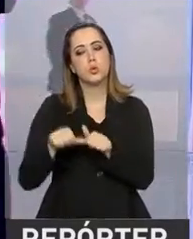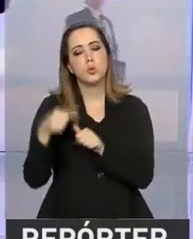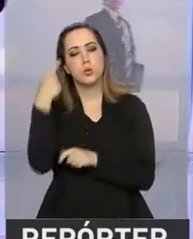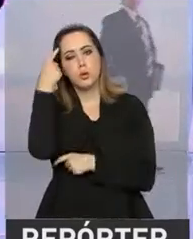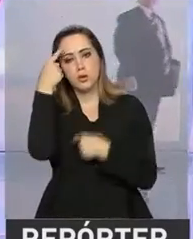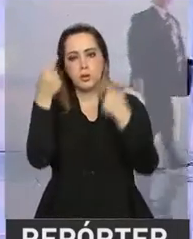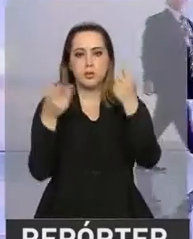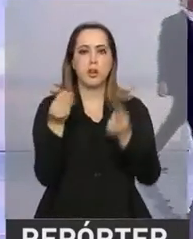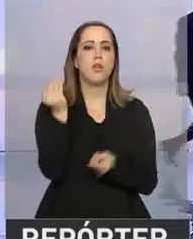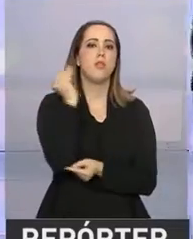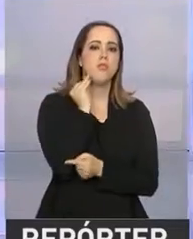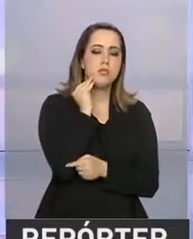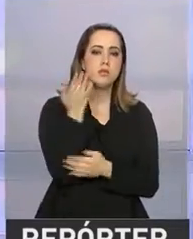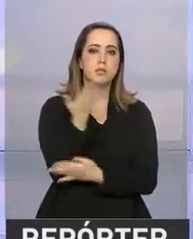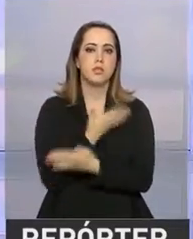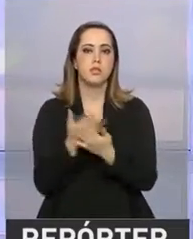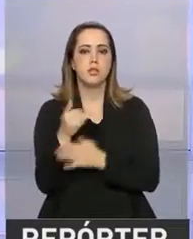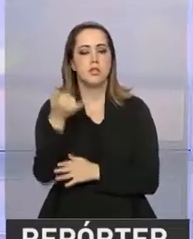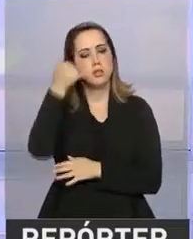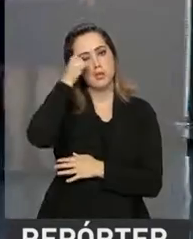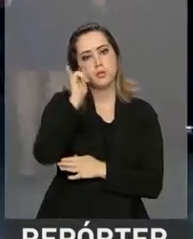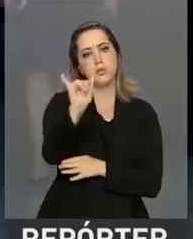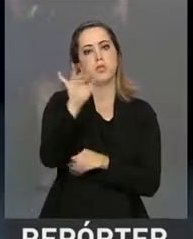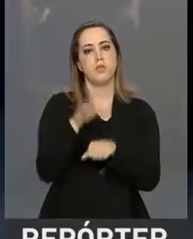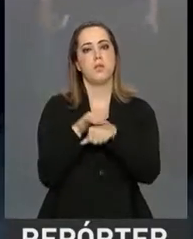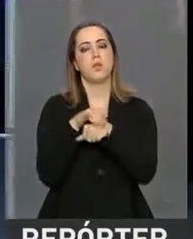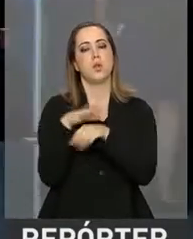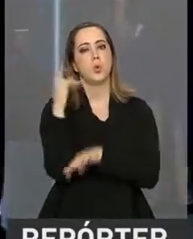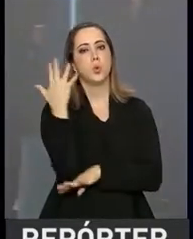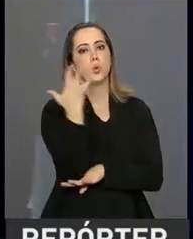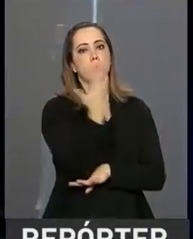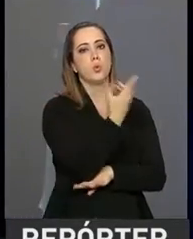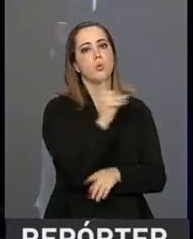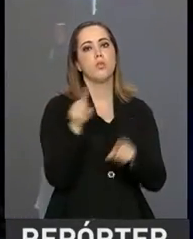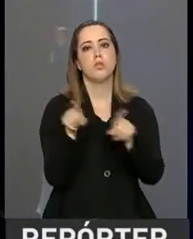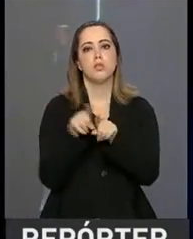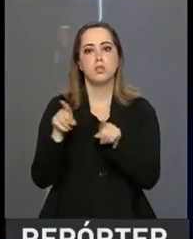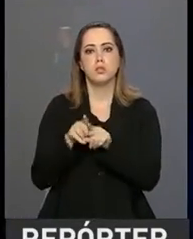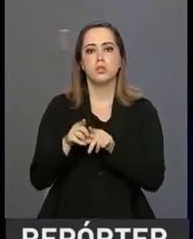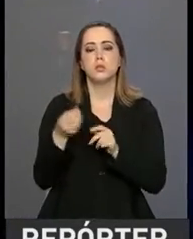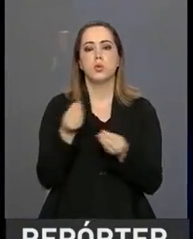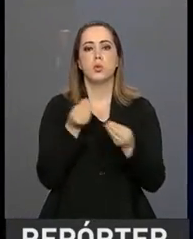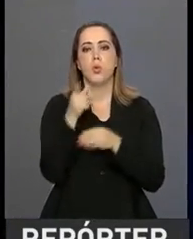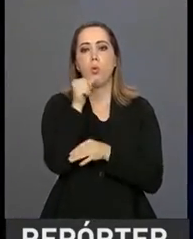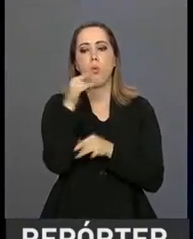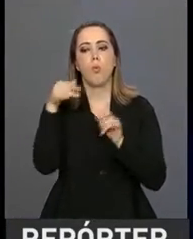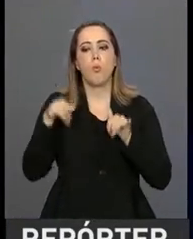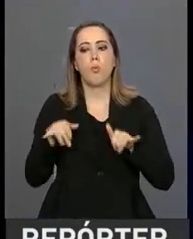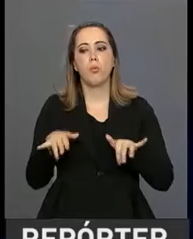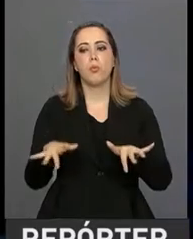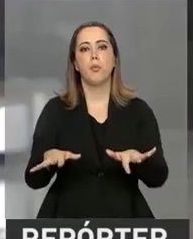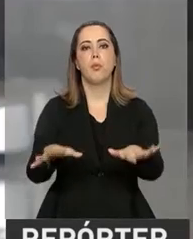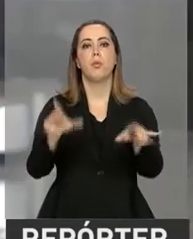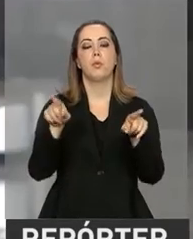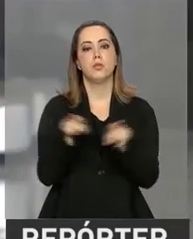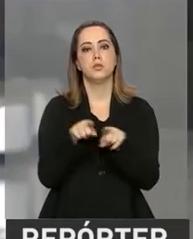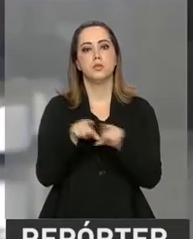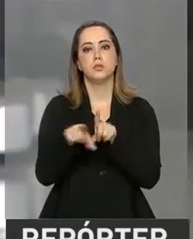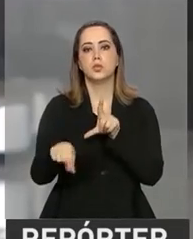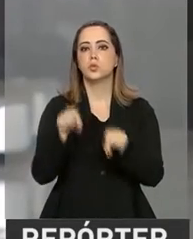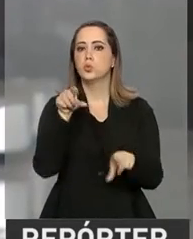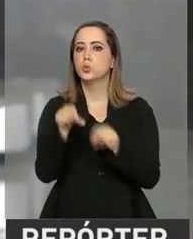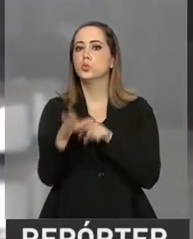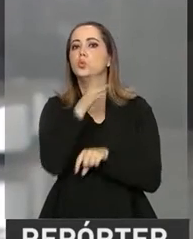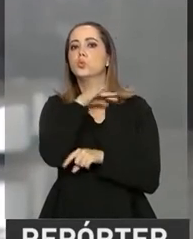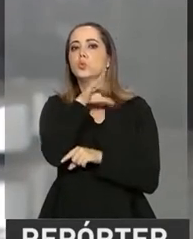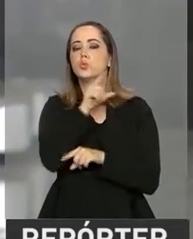em áreas como combate a doenças de plantas tecnologias de irrigação e seleção de raças a idéia também